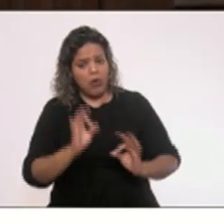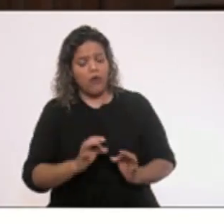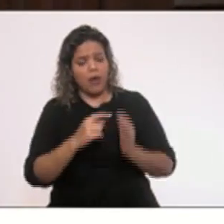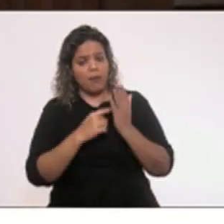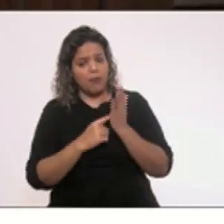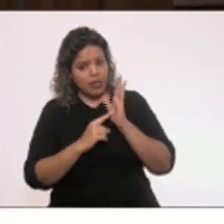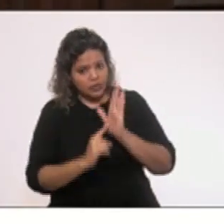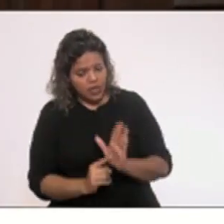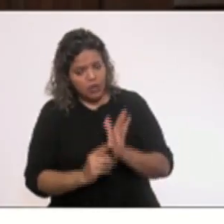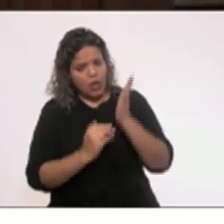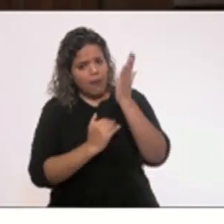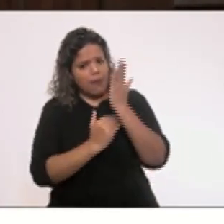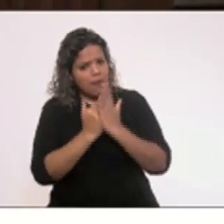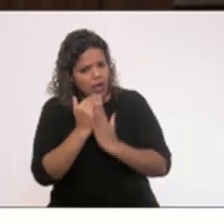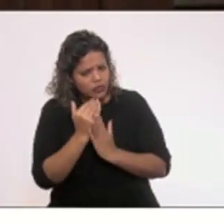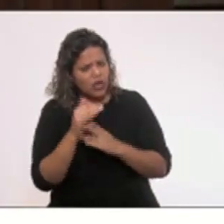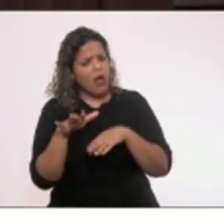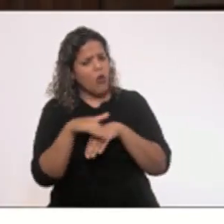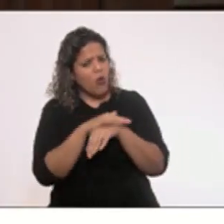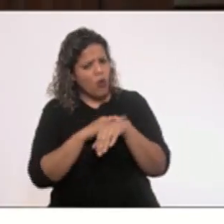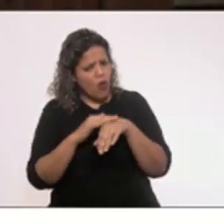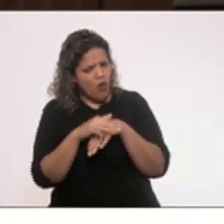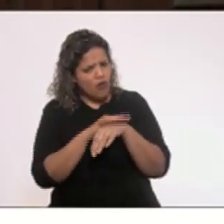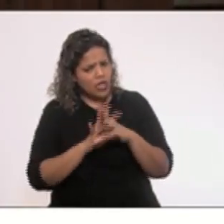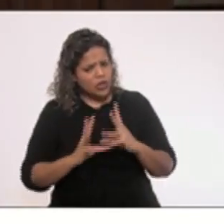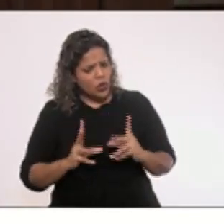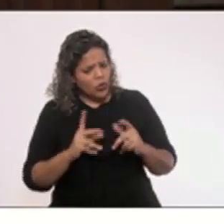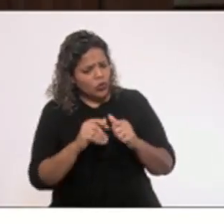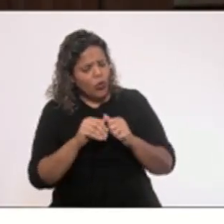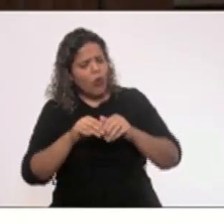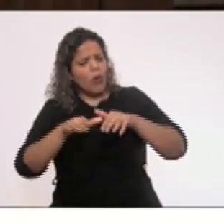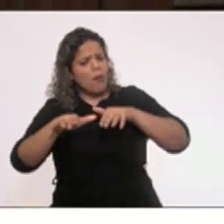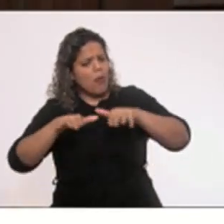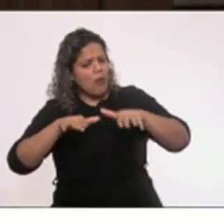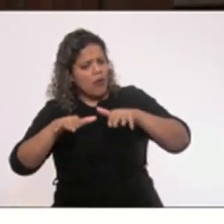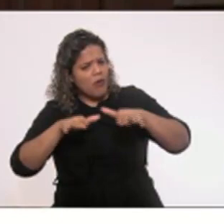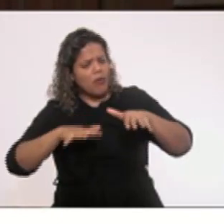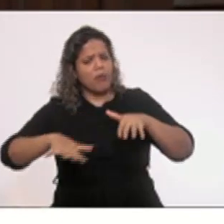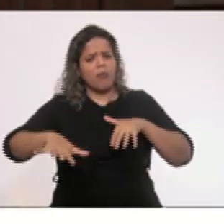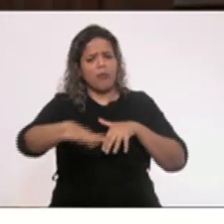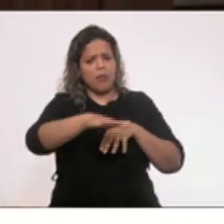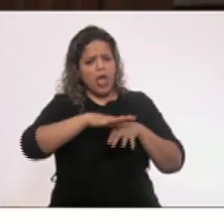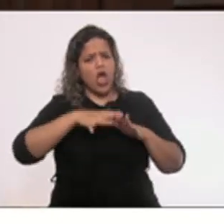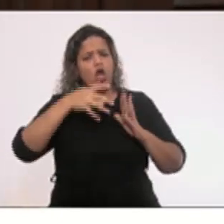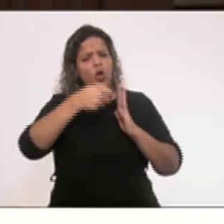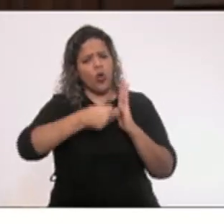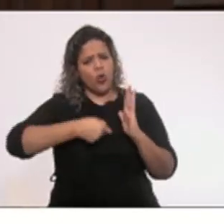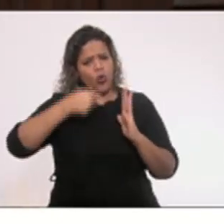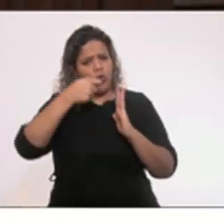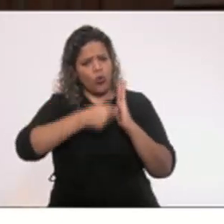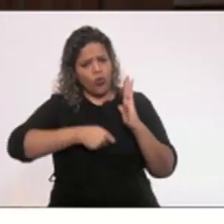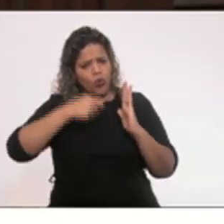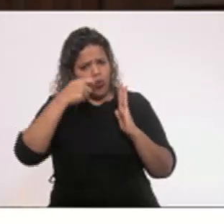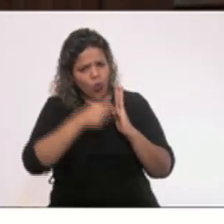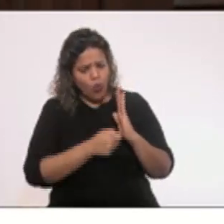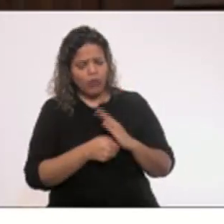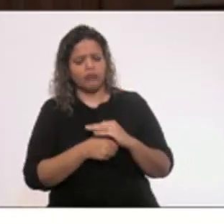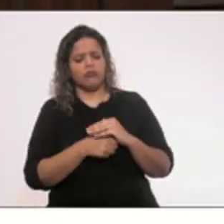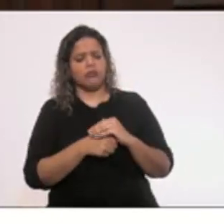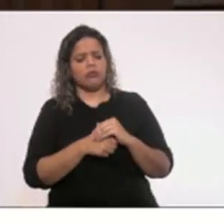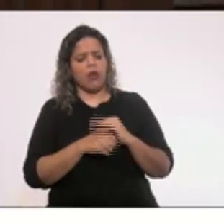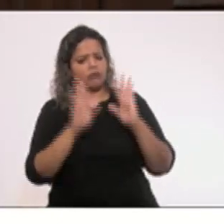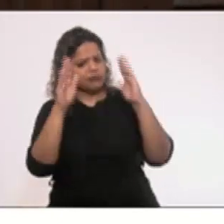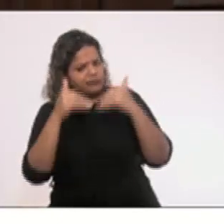foi apresentado a partir de conversas com todos os movimentos que luta pela causa